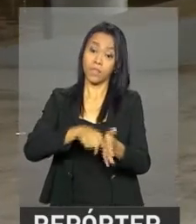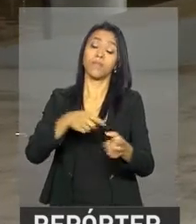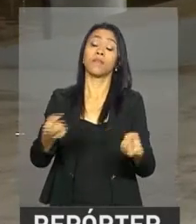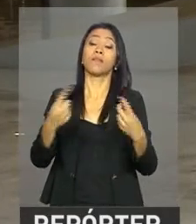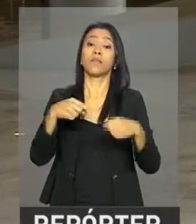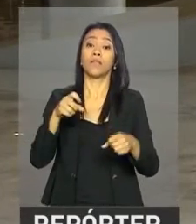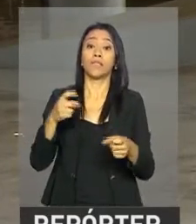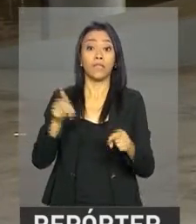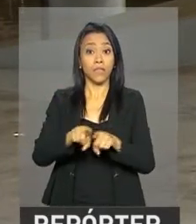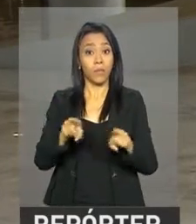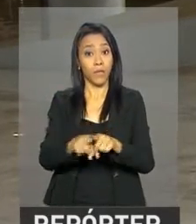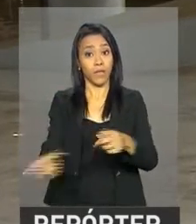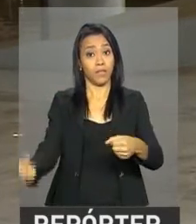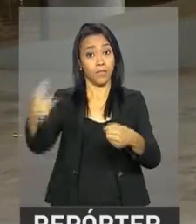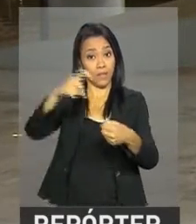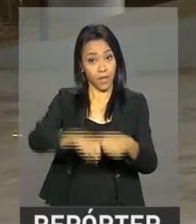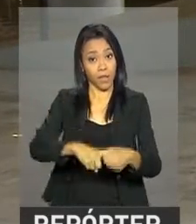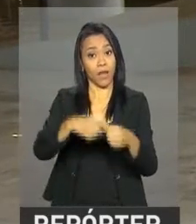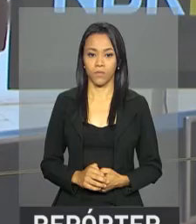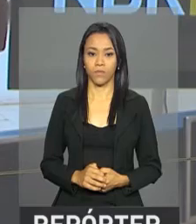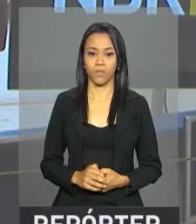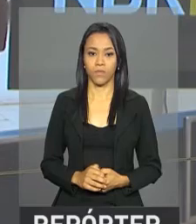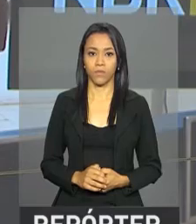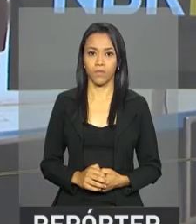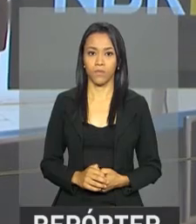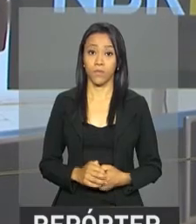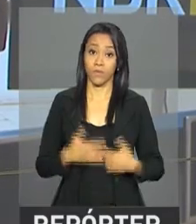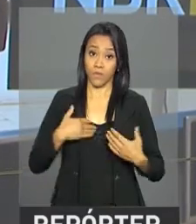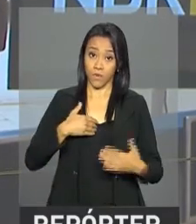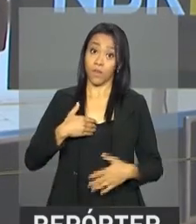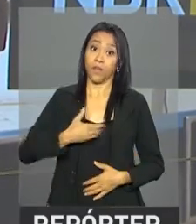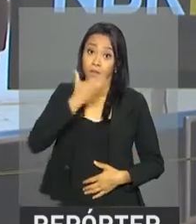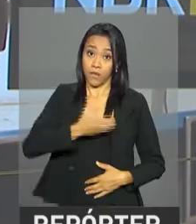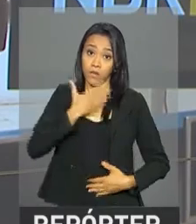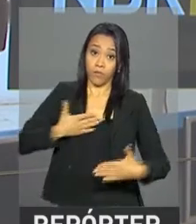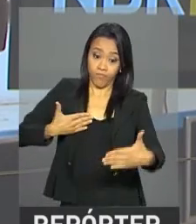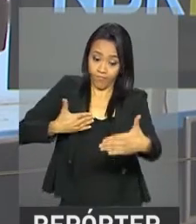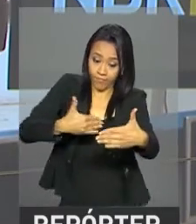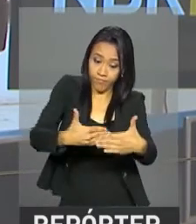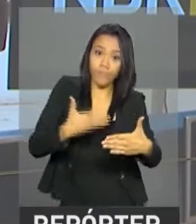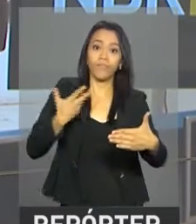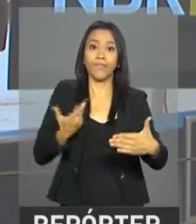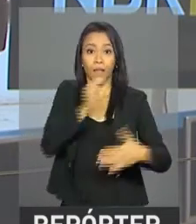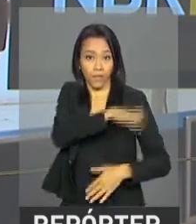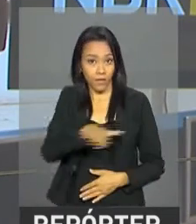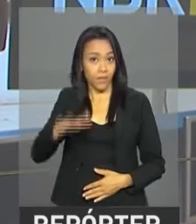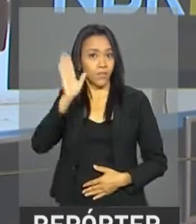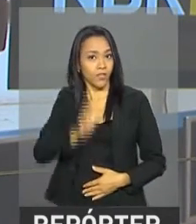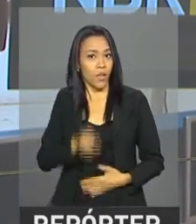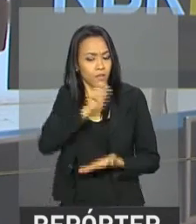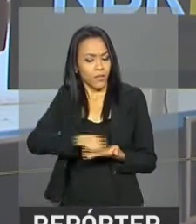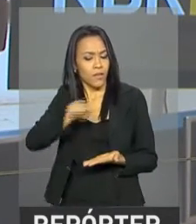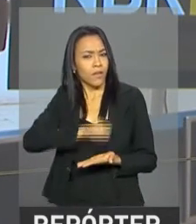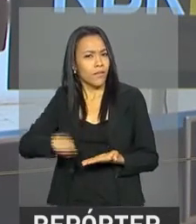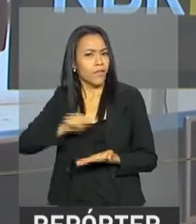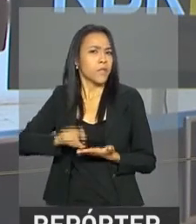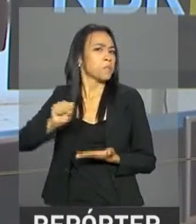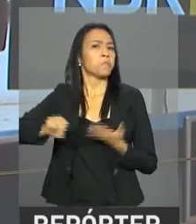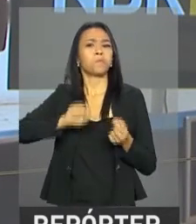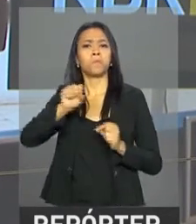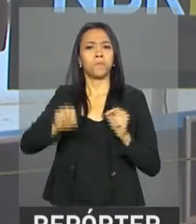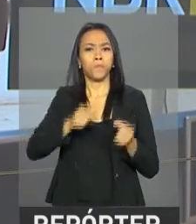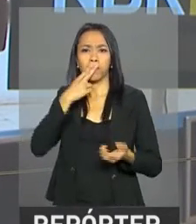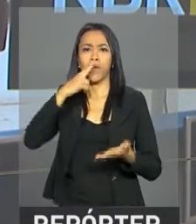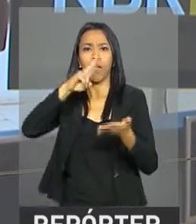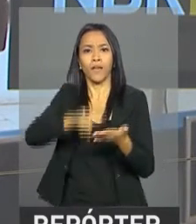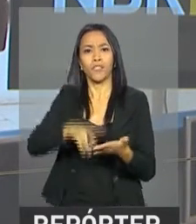integração à rede do Sistema Único de Saúde. E dezembro está chegando e as crianças já estão escrevendo cartinhas para o